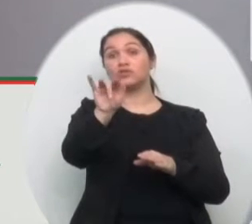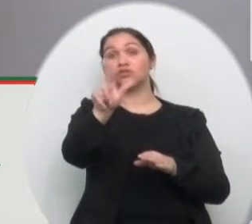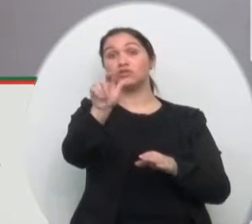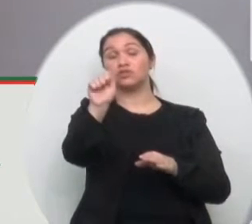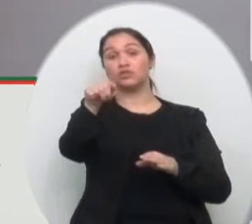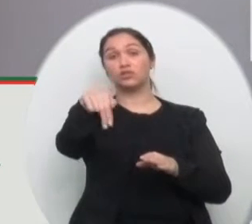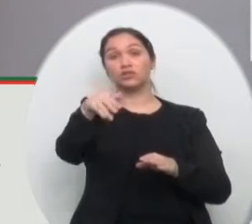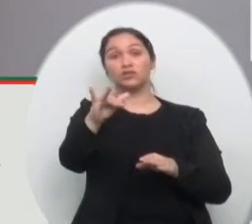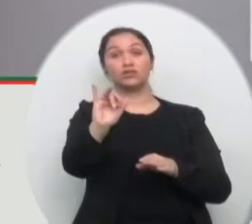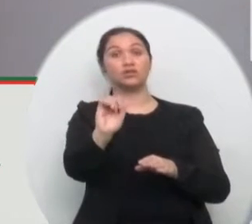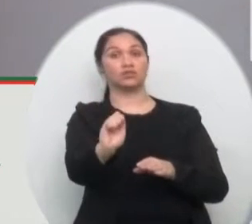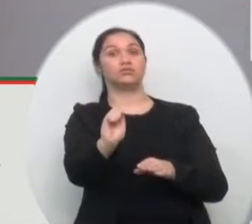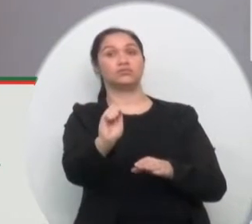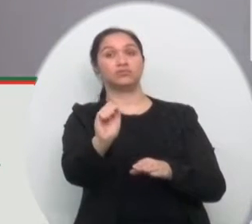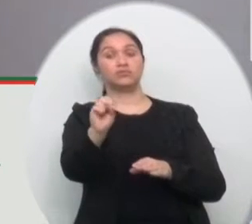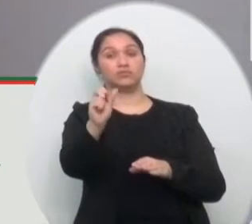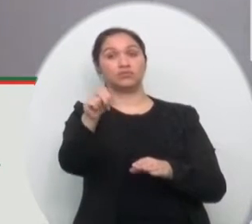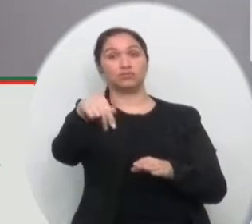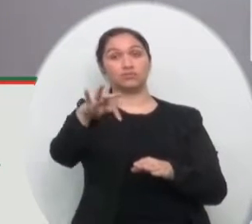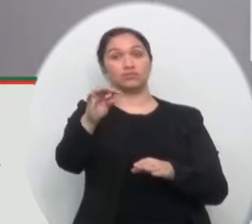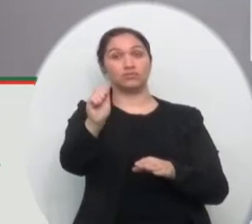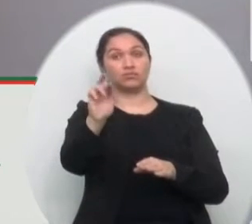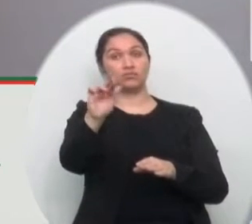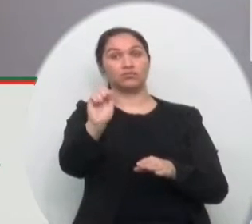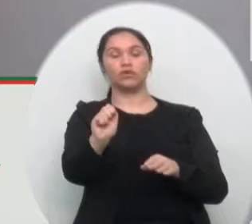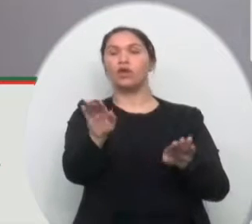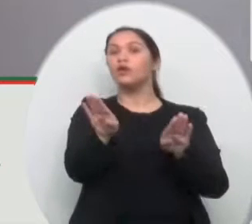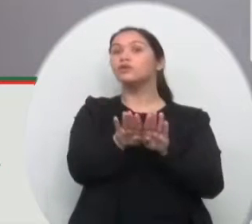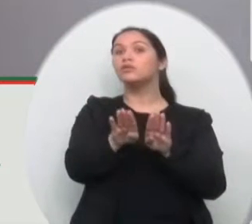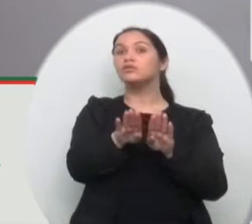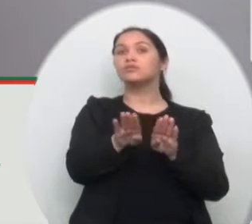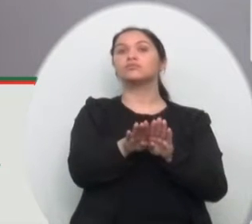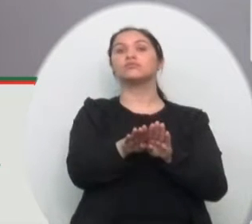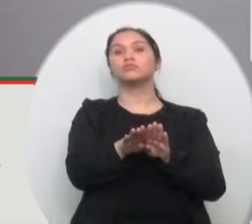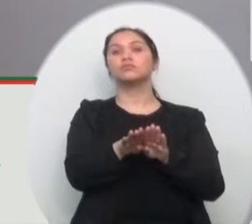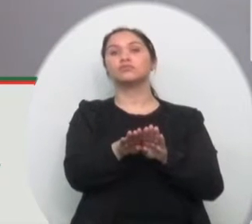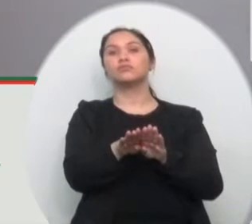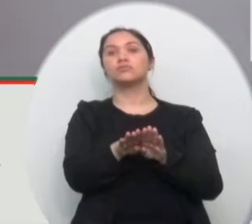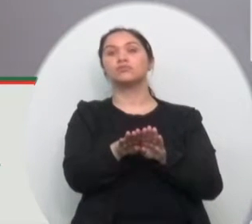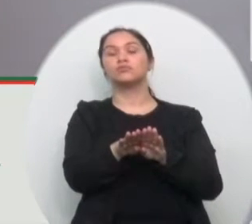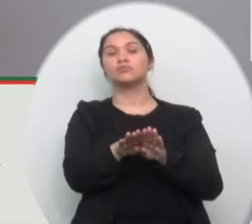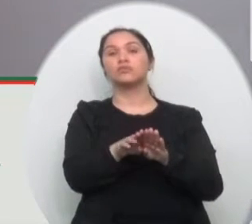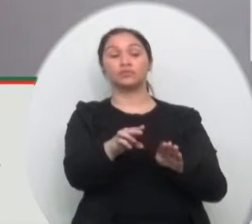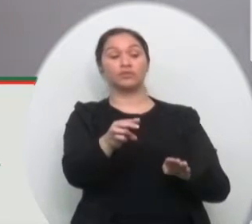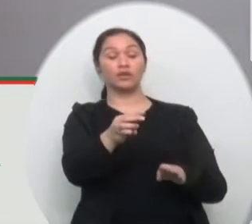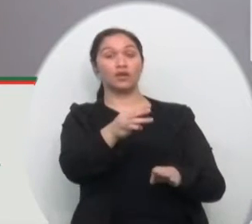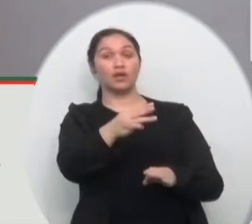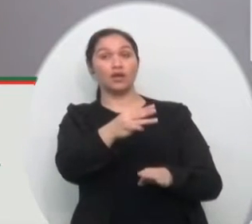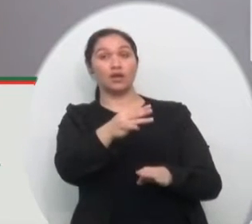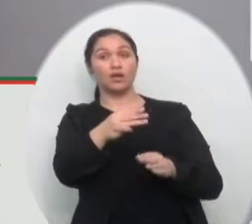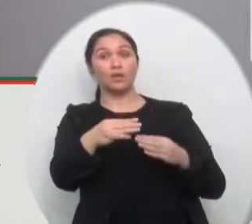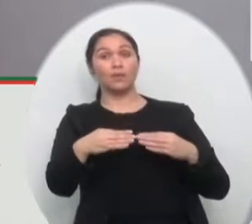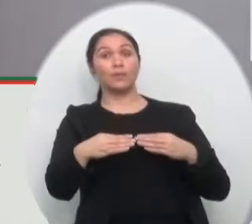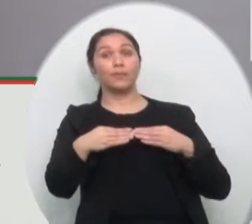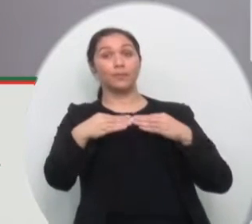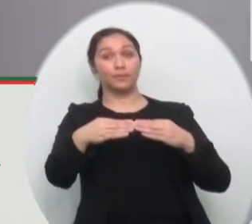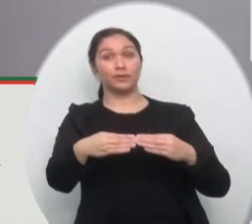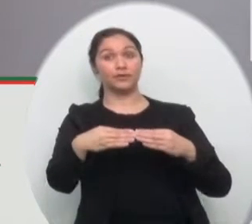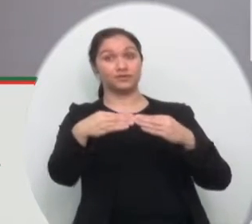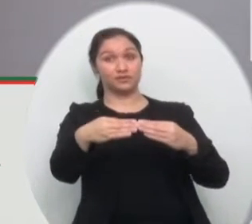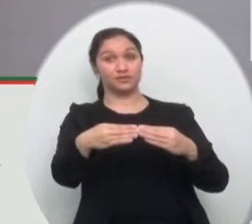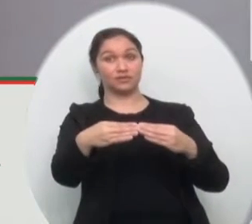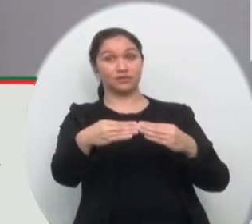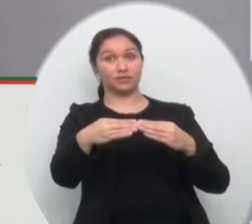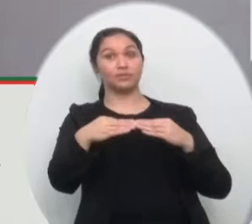Trabalho, porque sofre a comunidade e os funcionários que estão lá dentro também. Né? Com certeza também eles estão